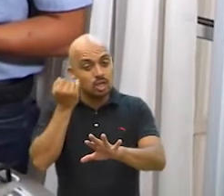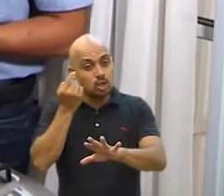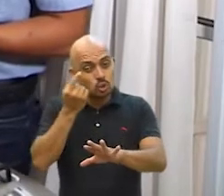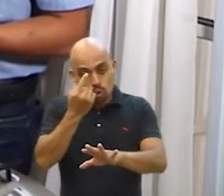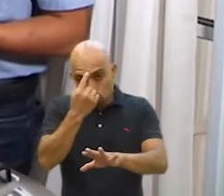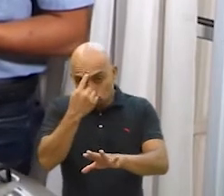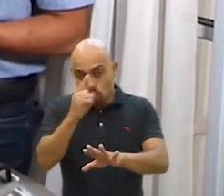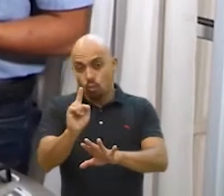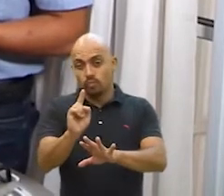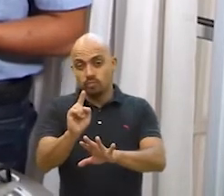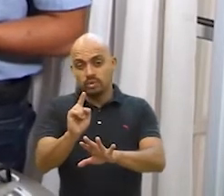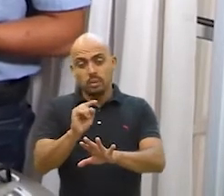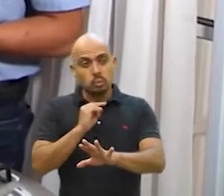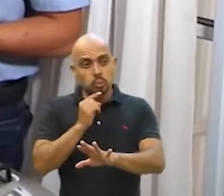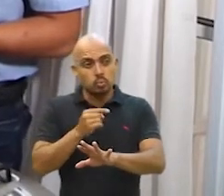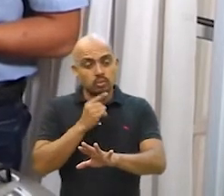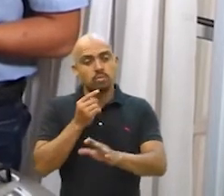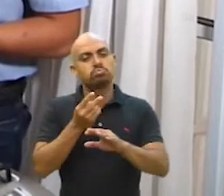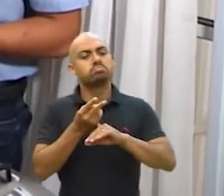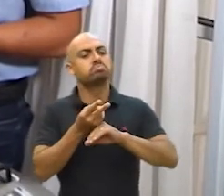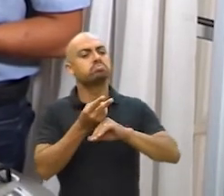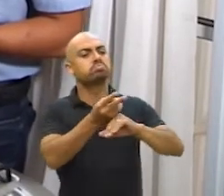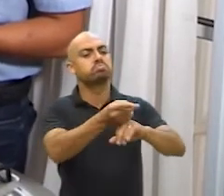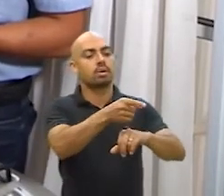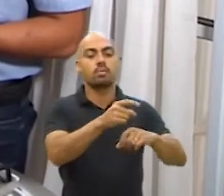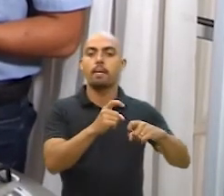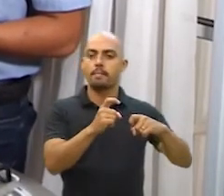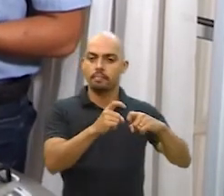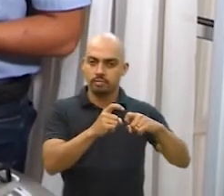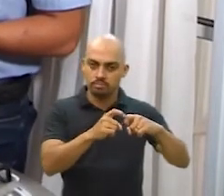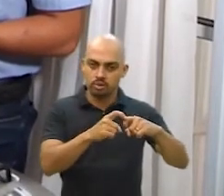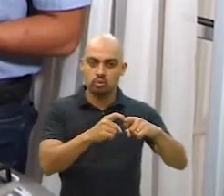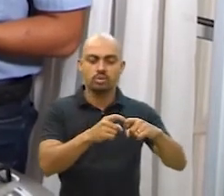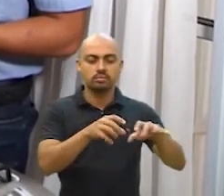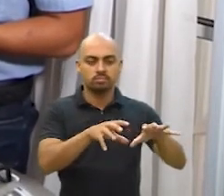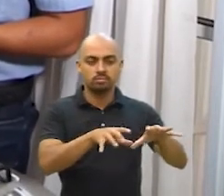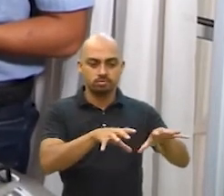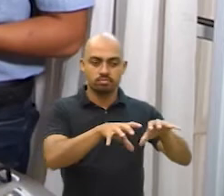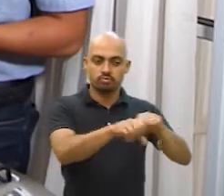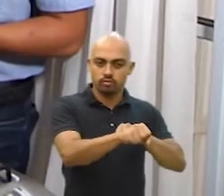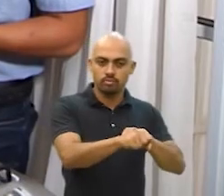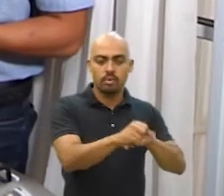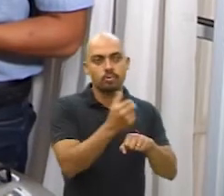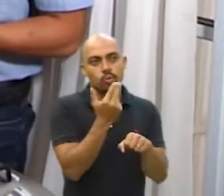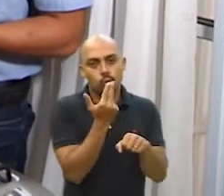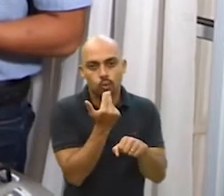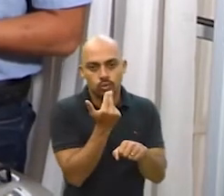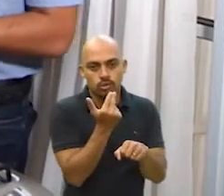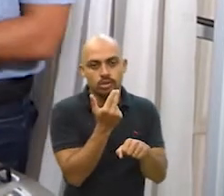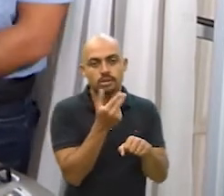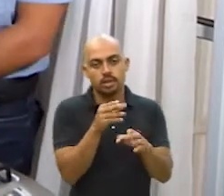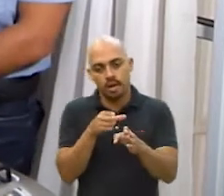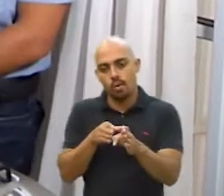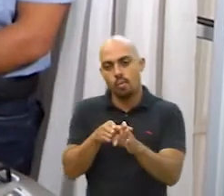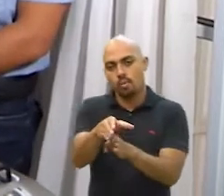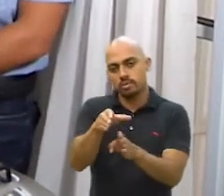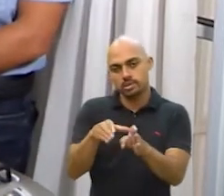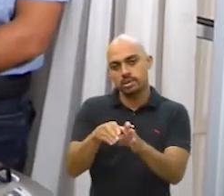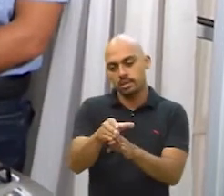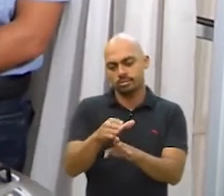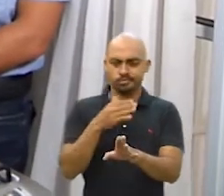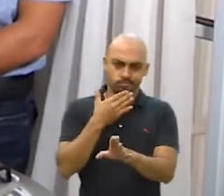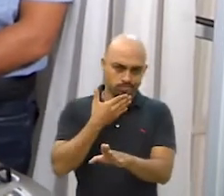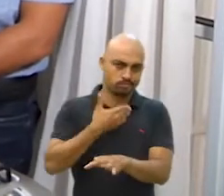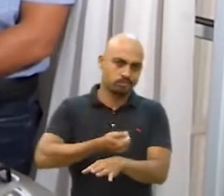verdade, sempre a gente tem dúvida, procurar uma pessoa qualificada, uma nutricionista, pra te orientar